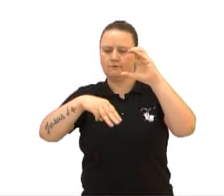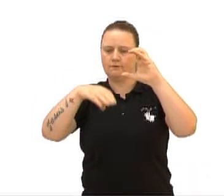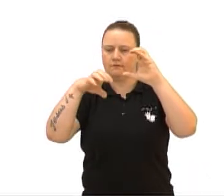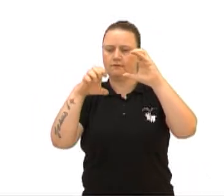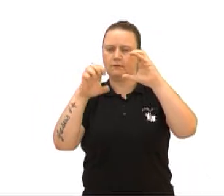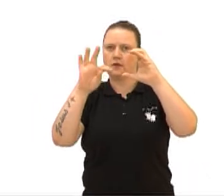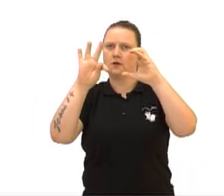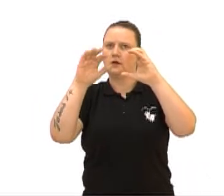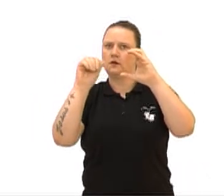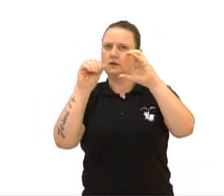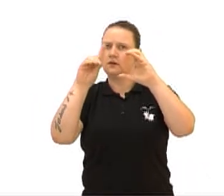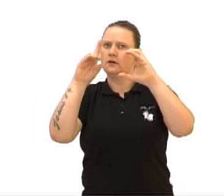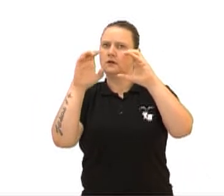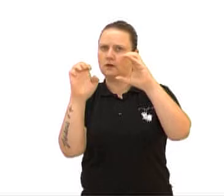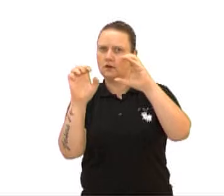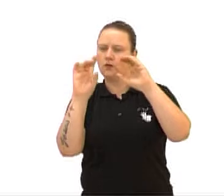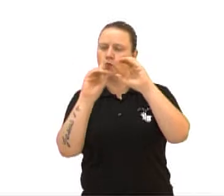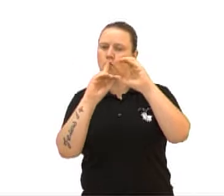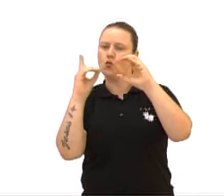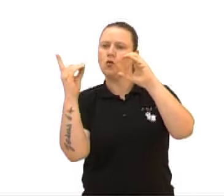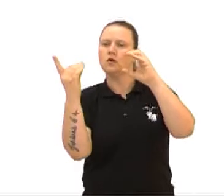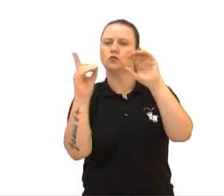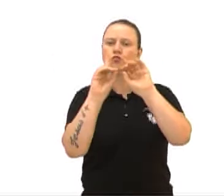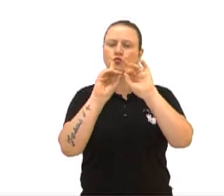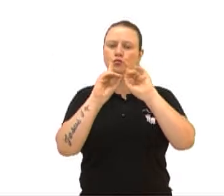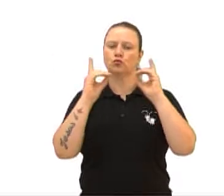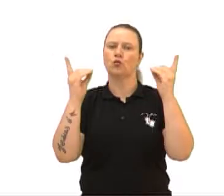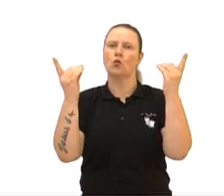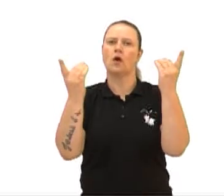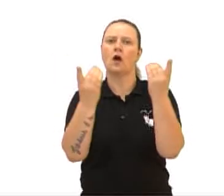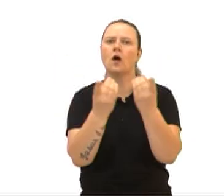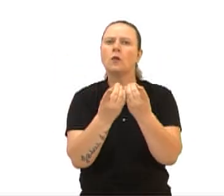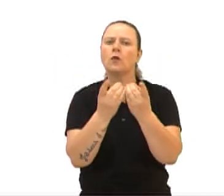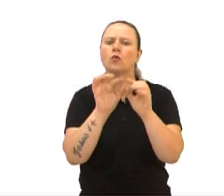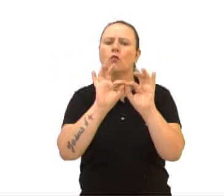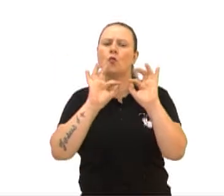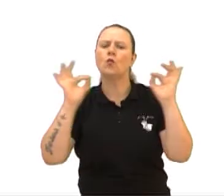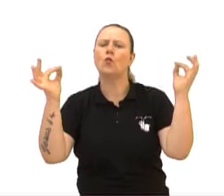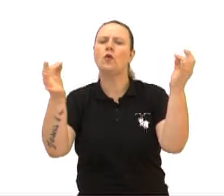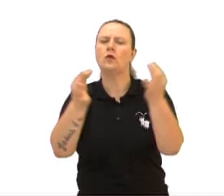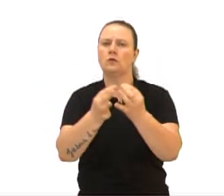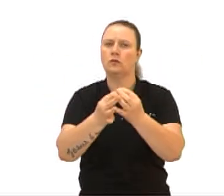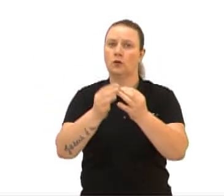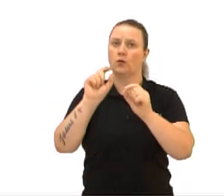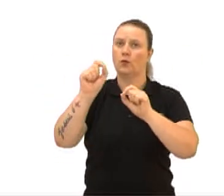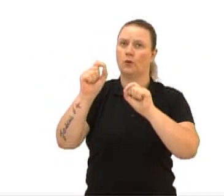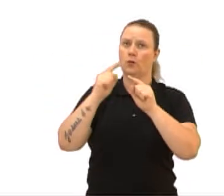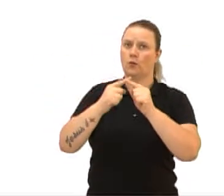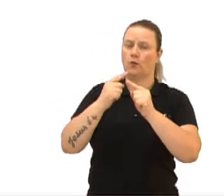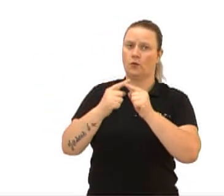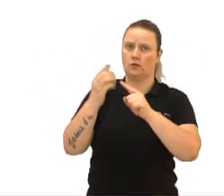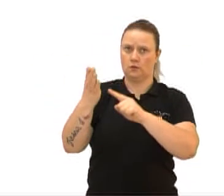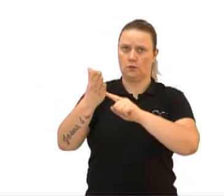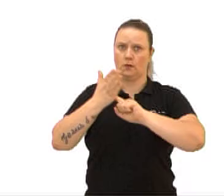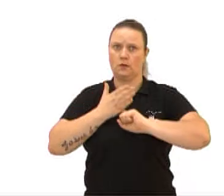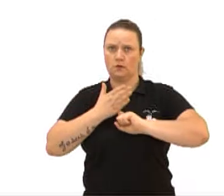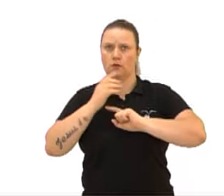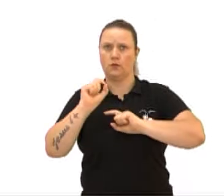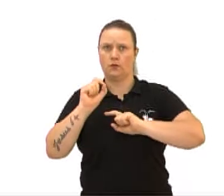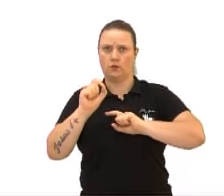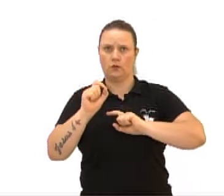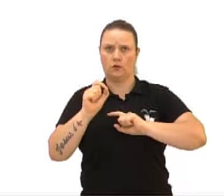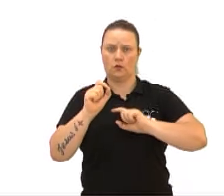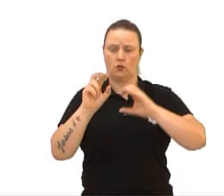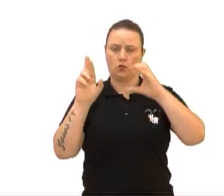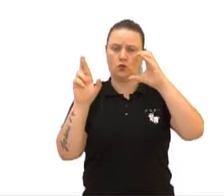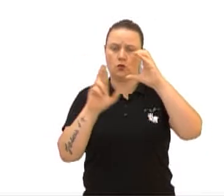então, 2x mais 5 igual a 20 sobre 2, né? Porque ele me dá o diâmetro da circunferência 20.